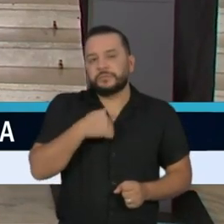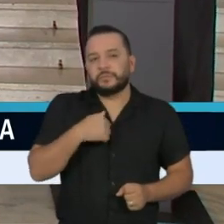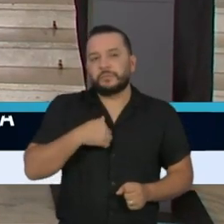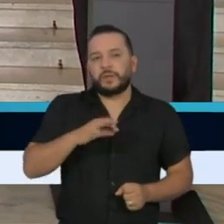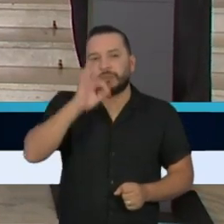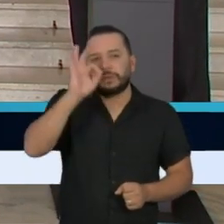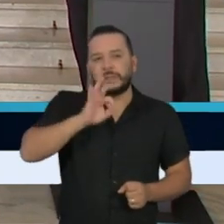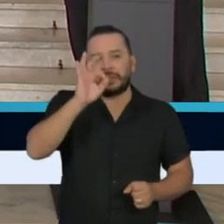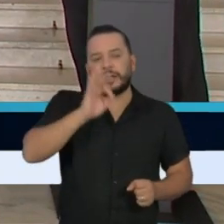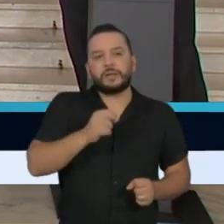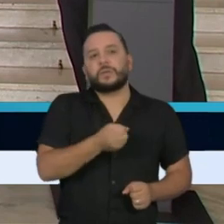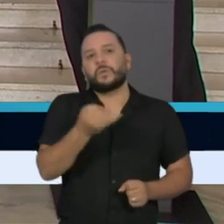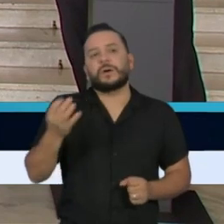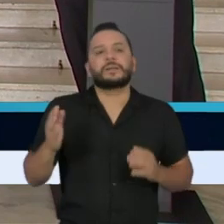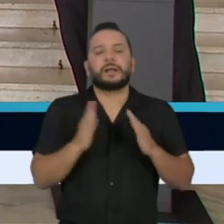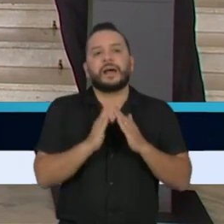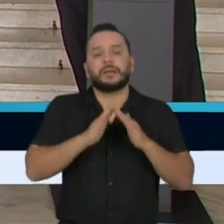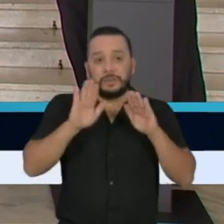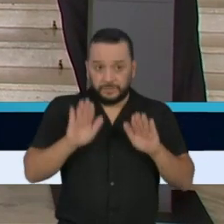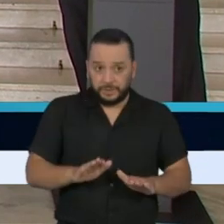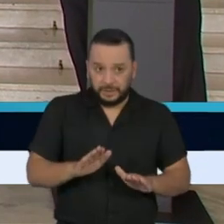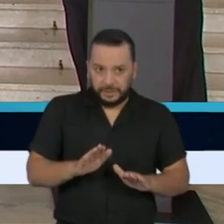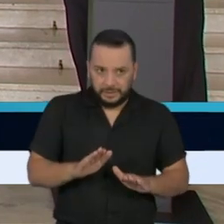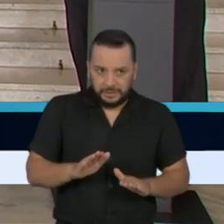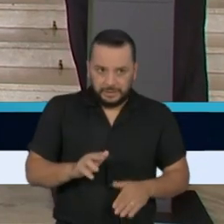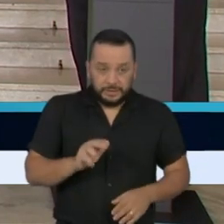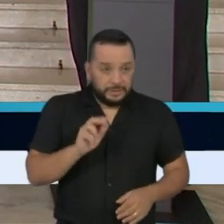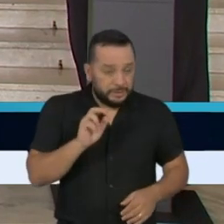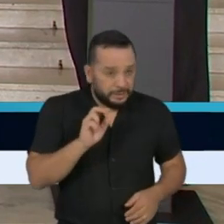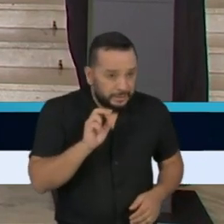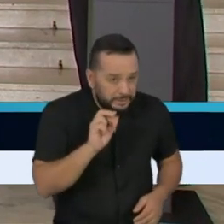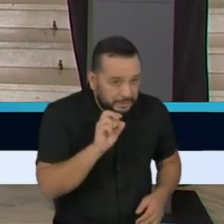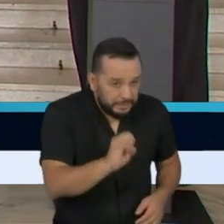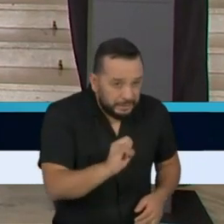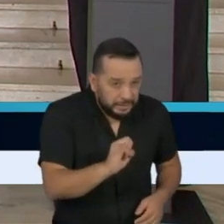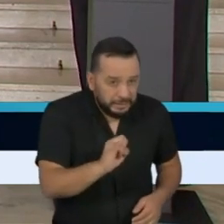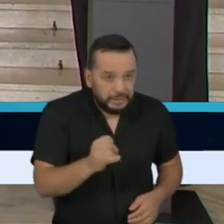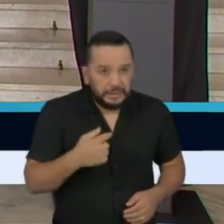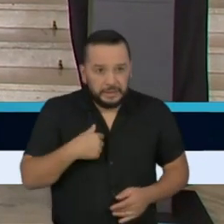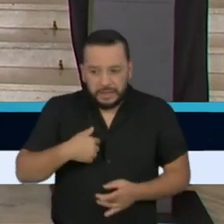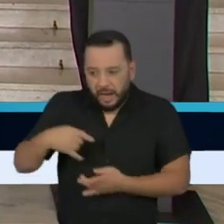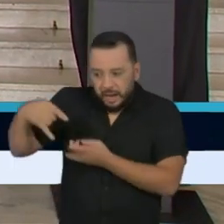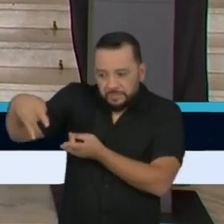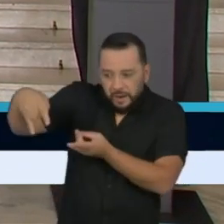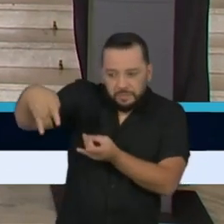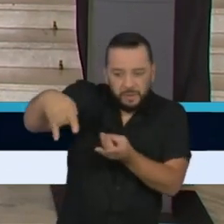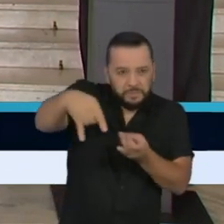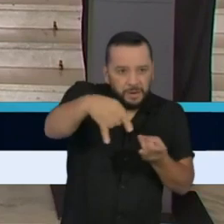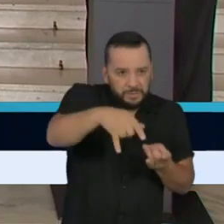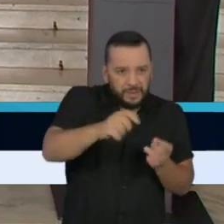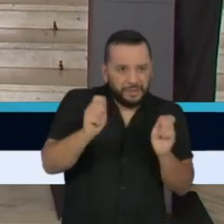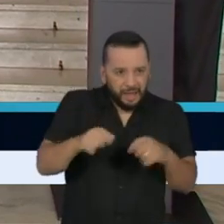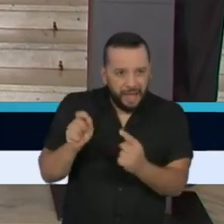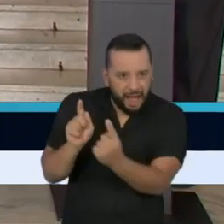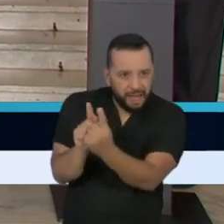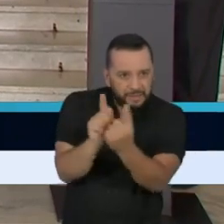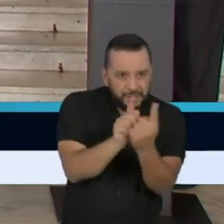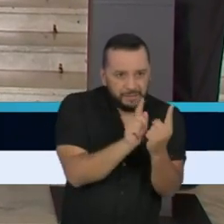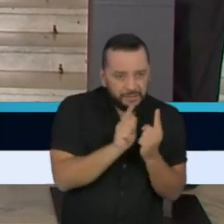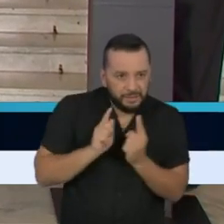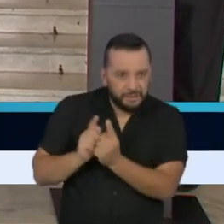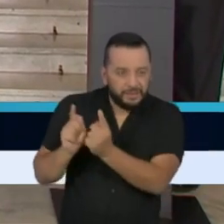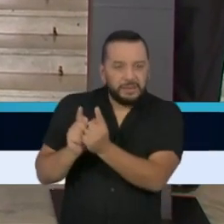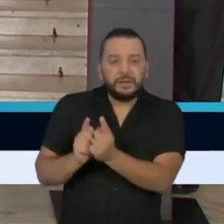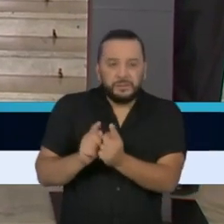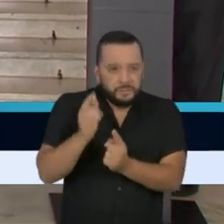de isolamento, se essa capacidade será o suficiente para o período mais crítico que a gente deve viver nos próximos dias. Obrigado.